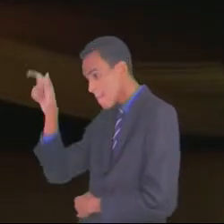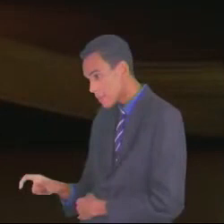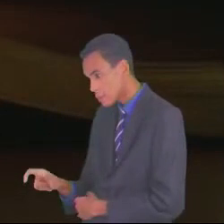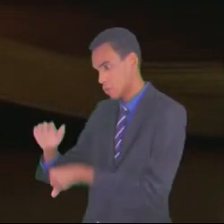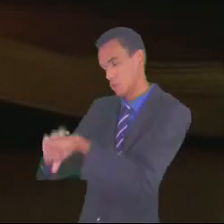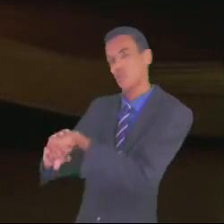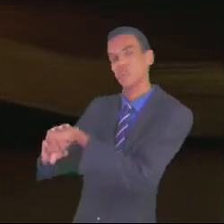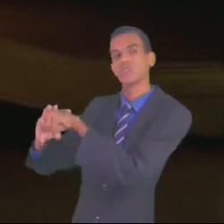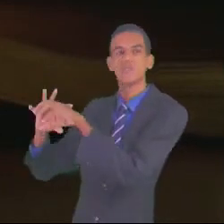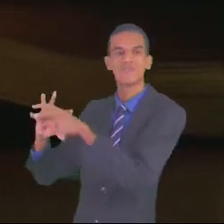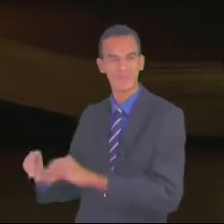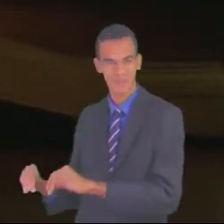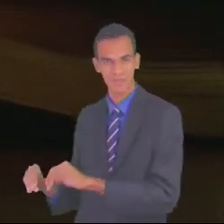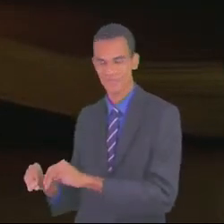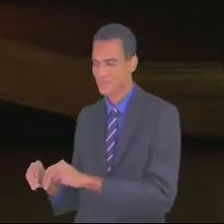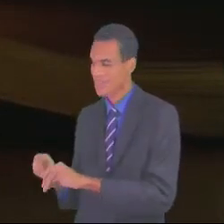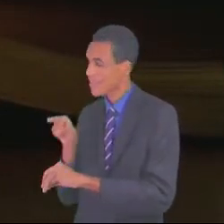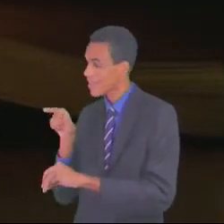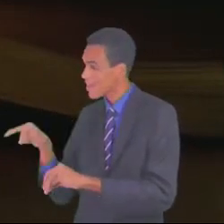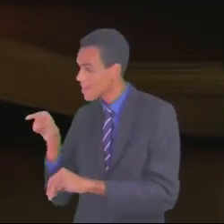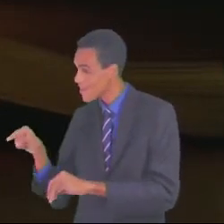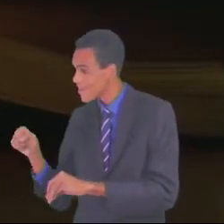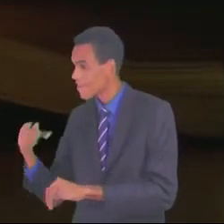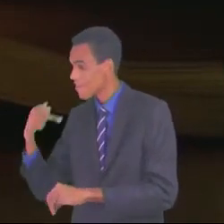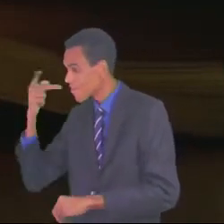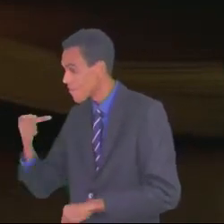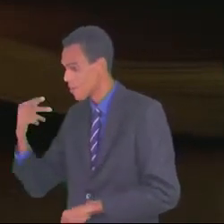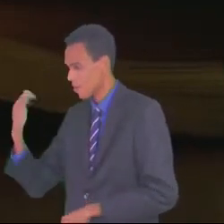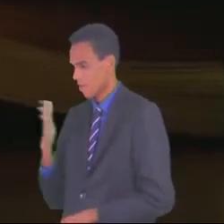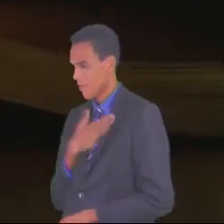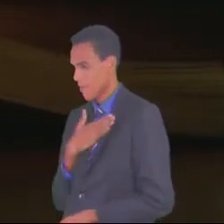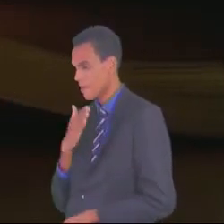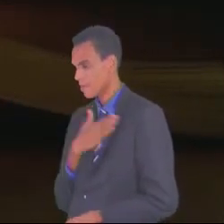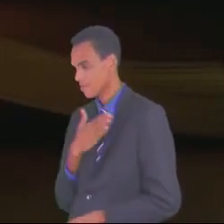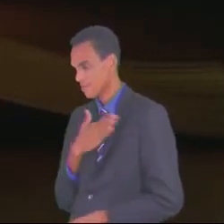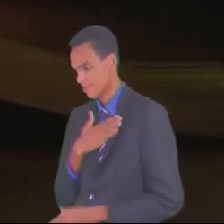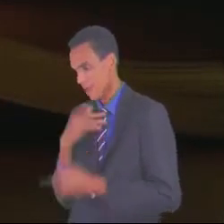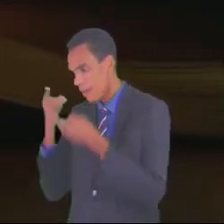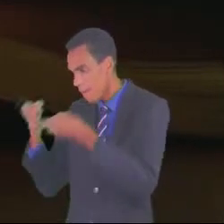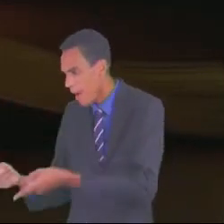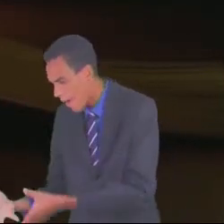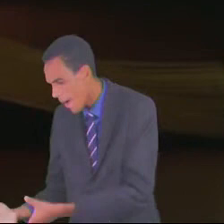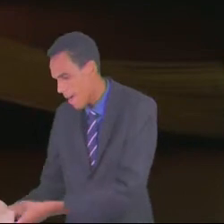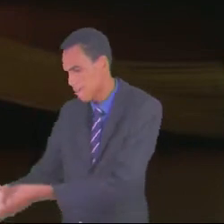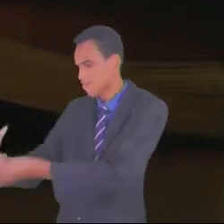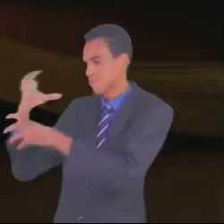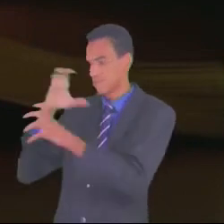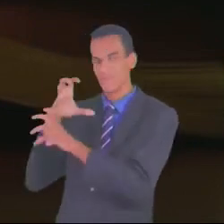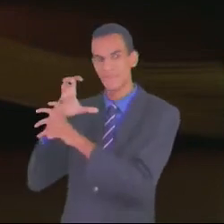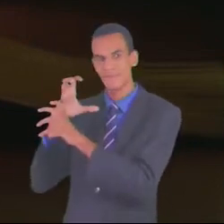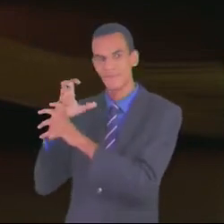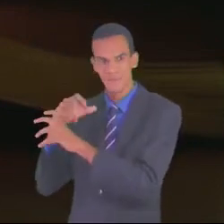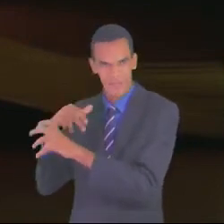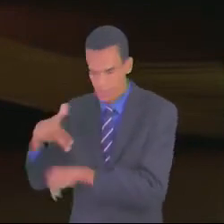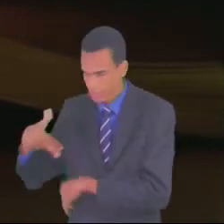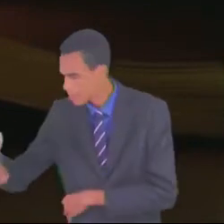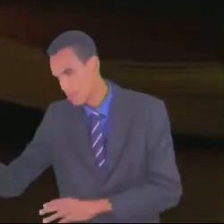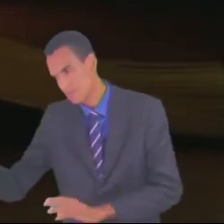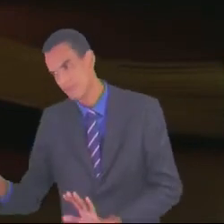curou, ele próprio disse: toma o teu leito e